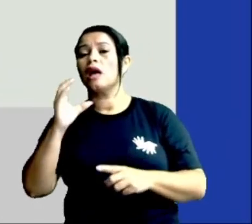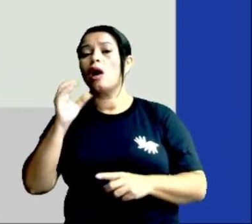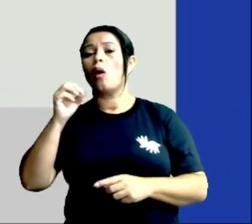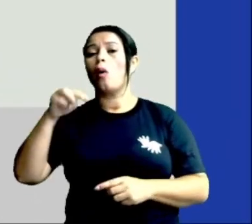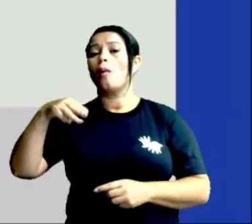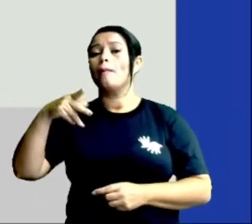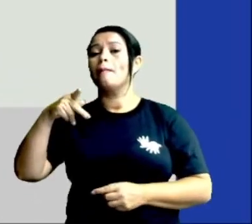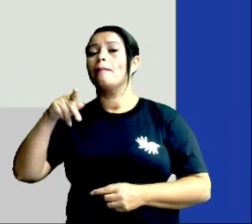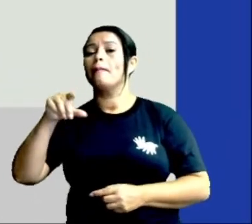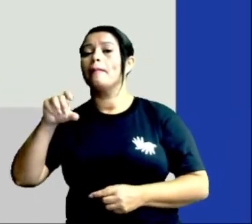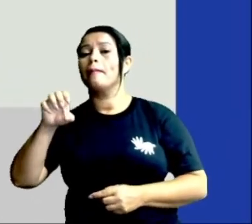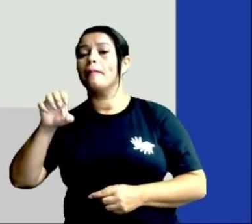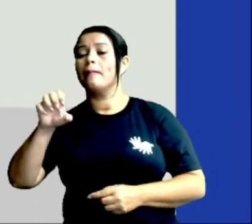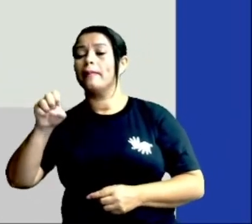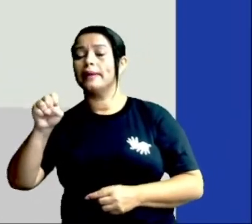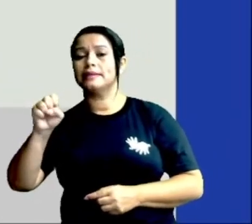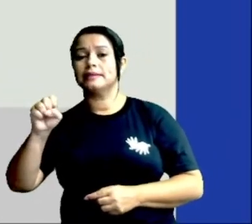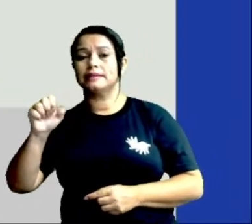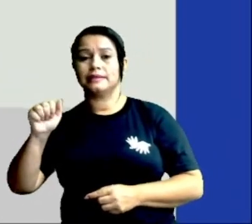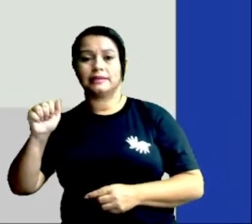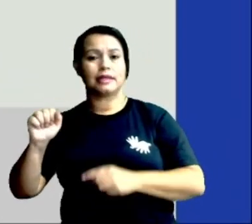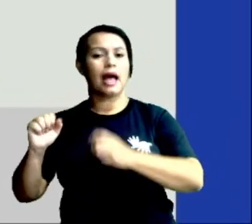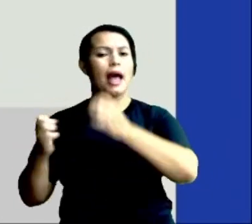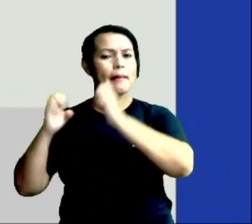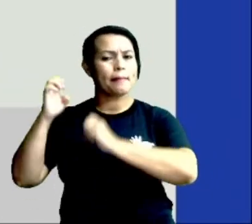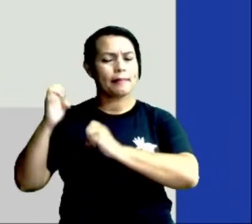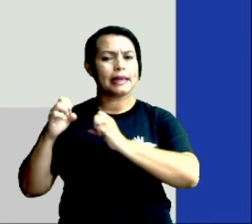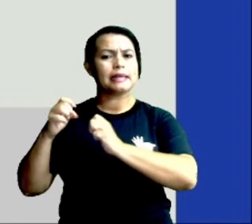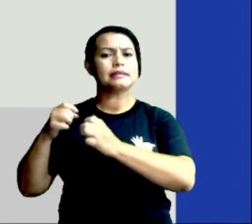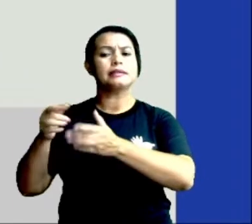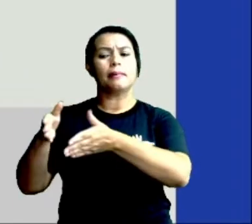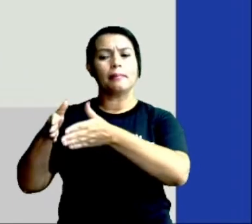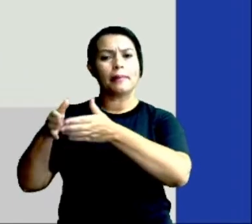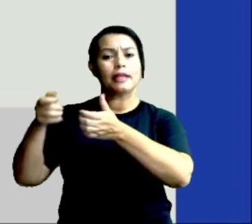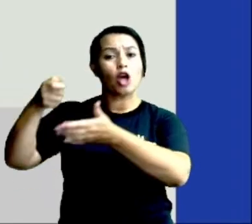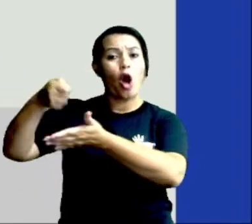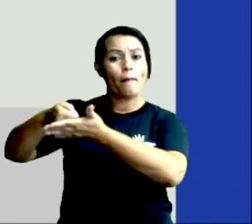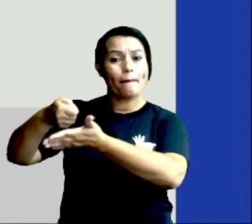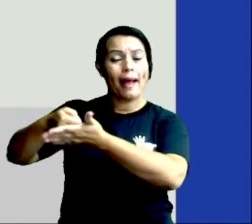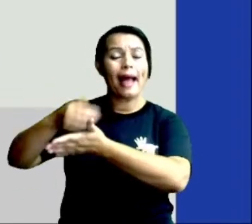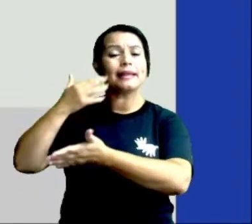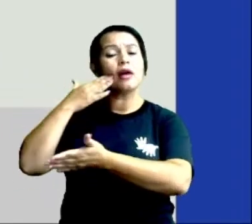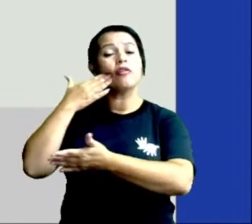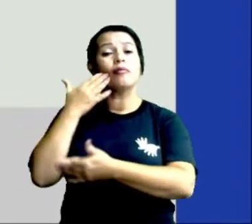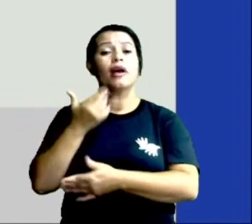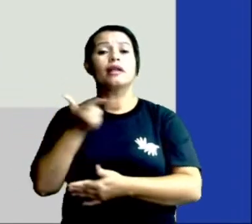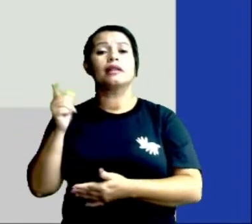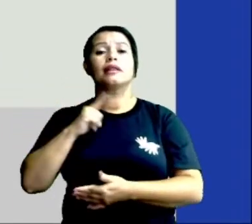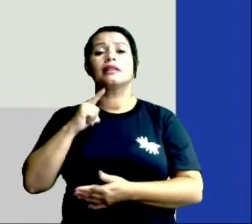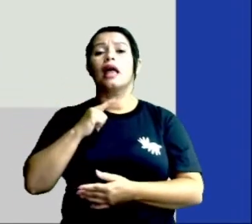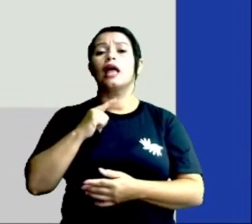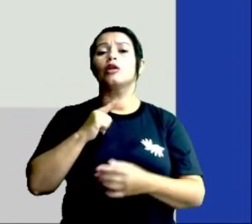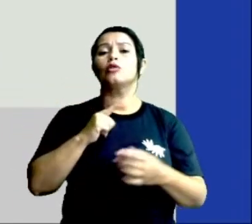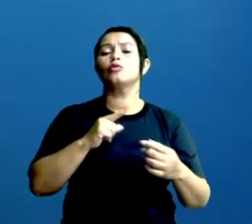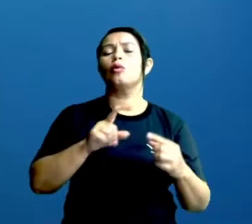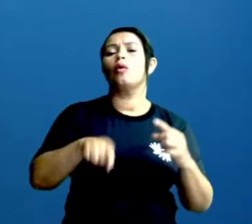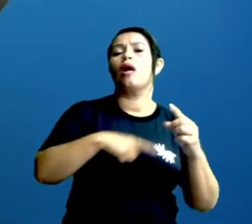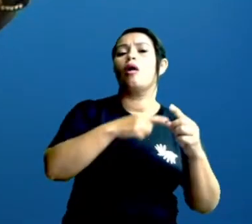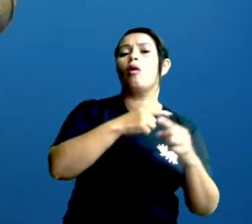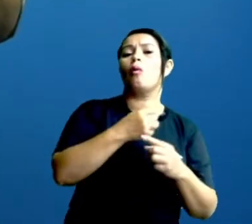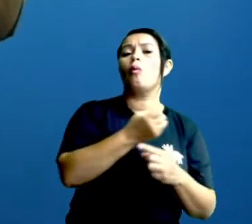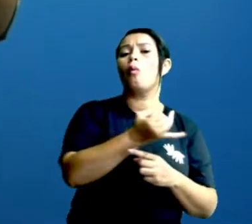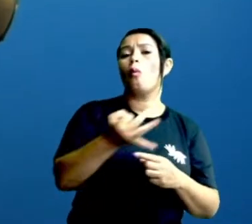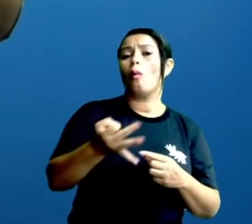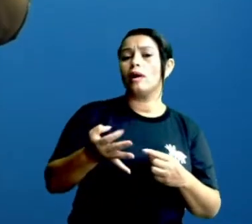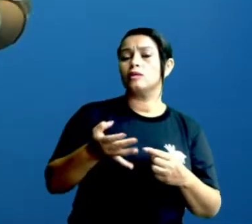tá certo? Ó, então, nós temos aqui, ó, o consumo de água, ou seja, o volume que foi cobrado, ou seja, o volume que foi